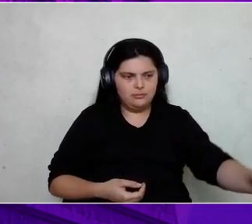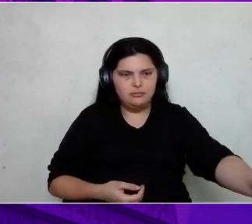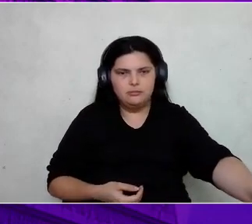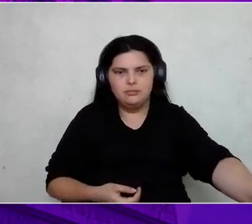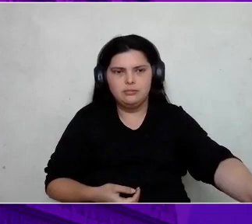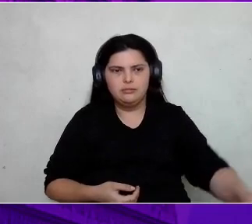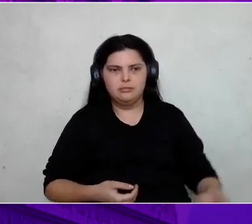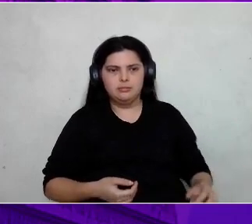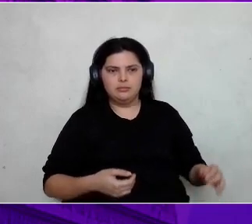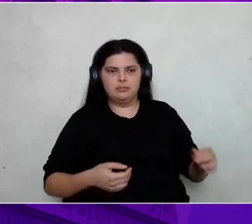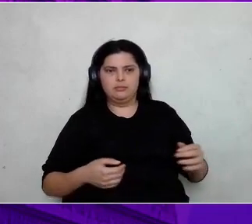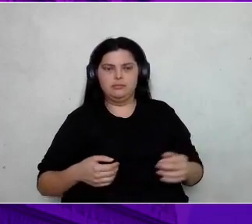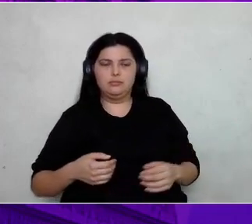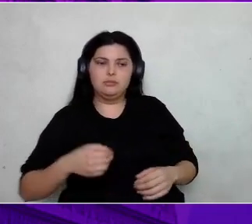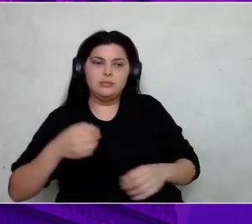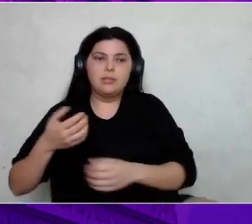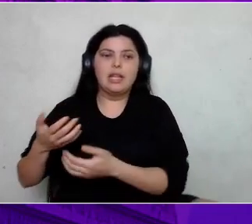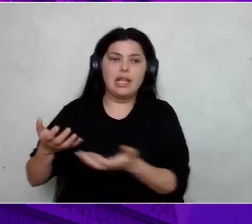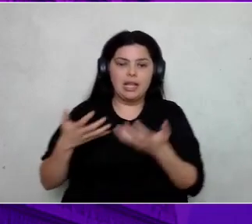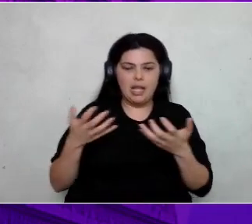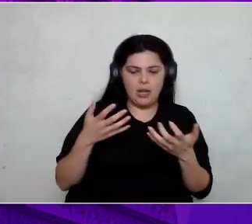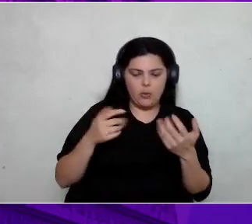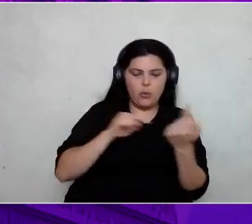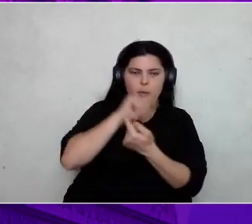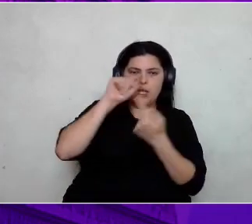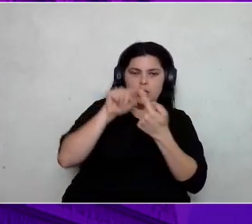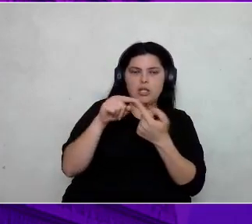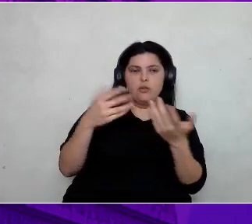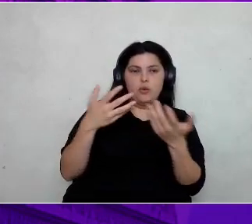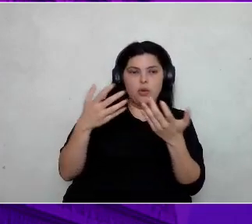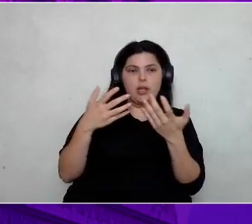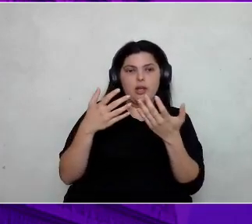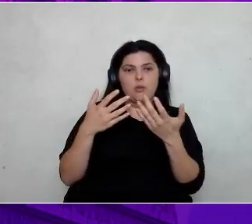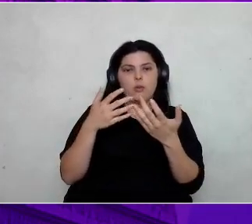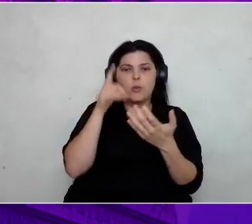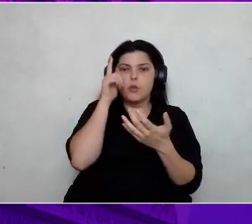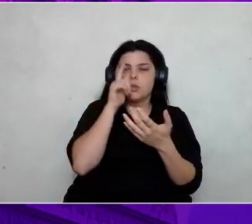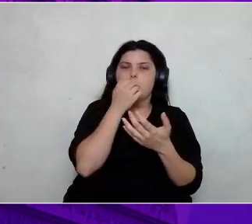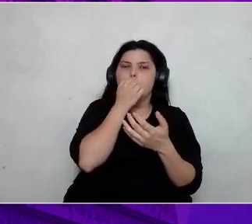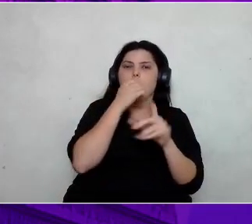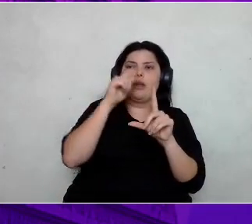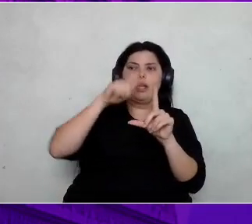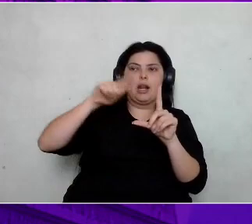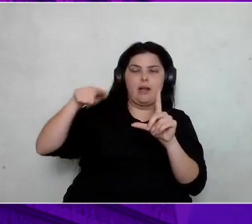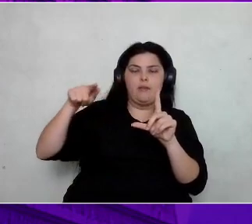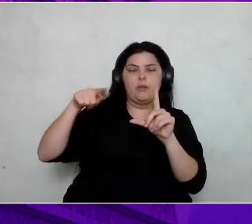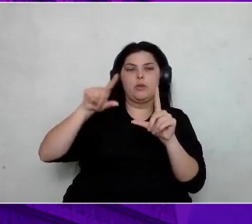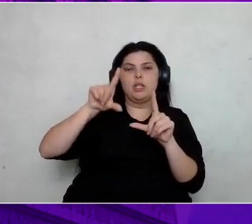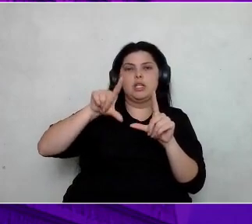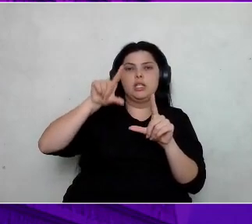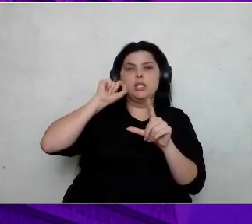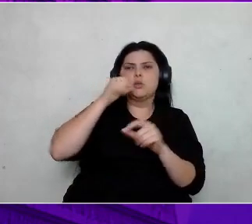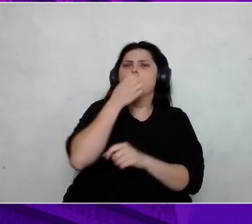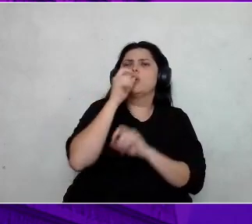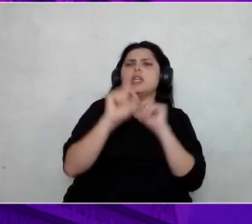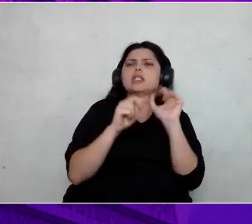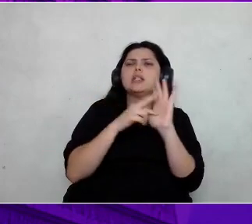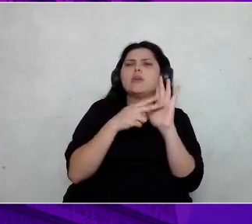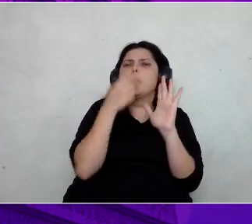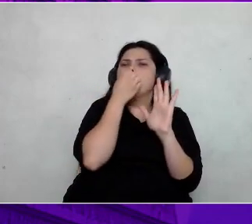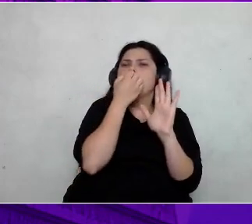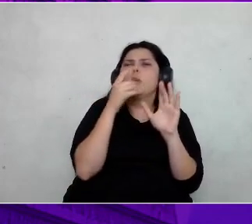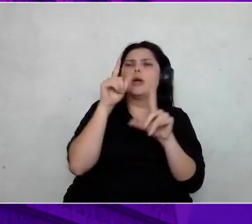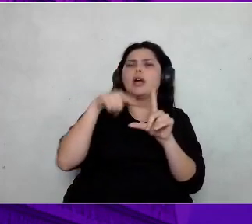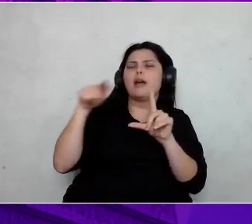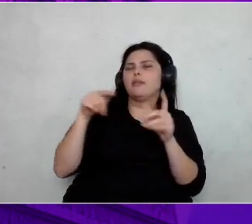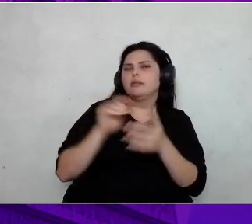Se a gente quer mirar em algum lugar, se a gente quer mirar em chegar em um bom gráfico, vamos definir o que que é um bom gráfico. Talvez não seja tão intuitivo assim, o